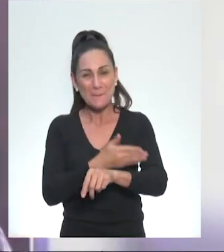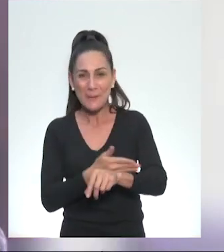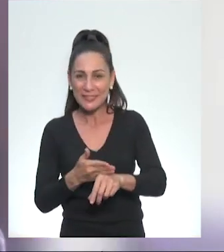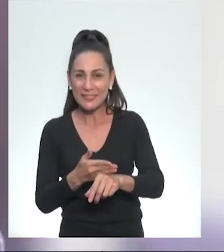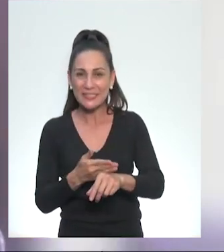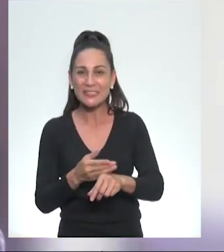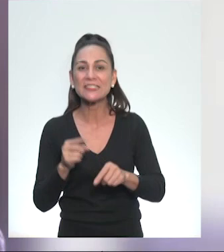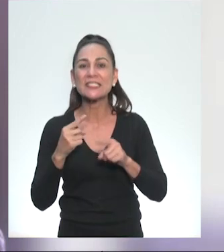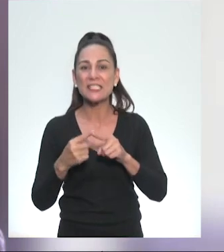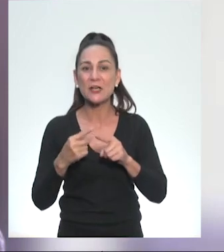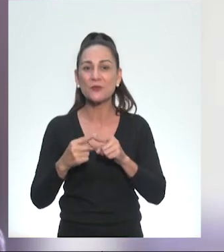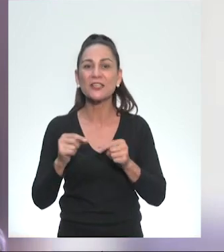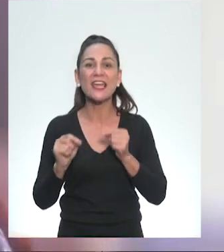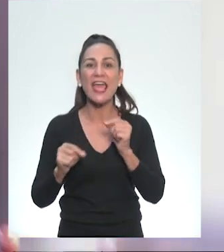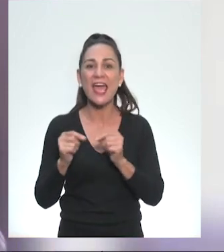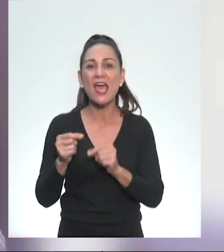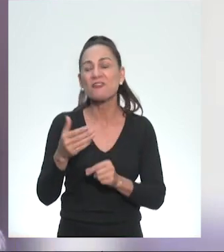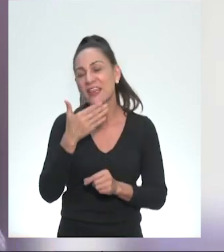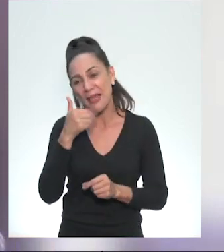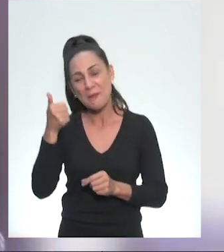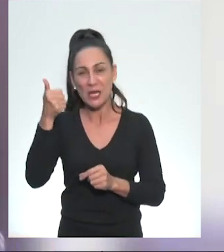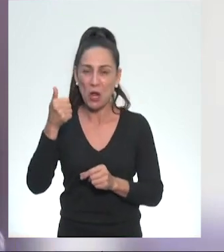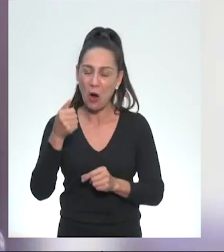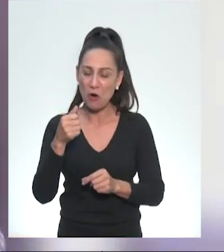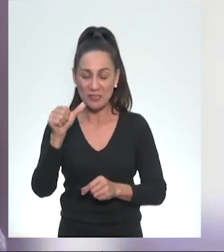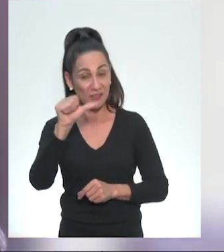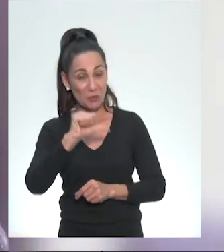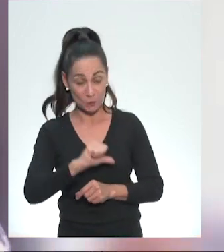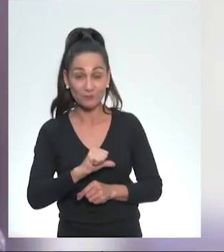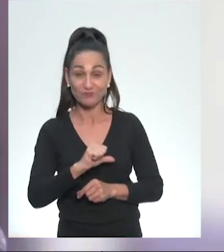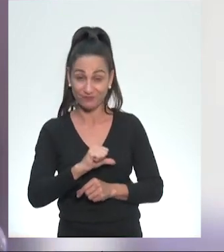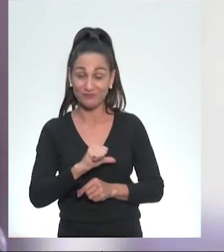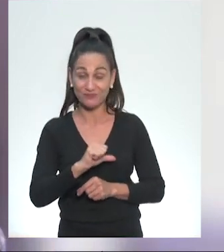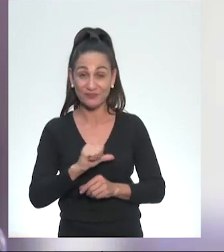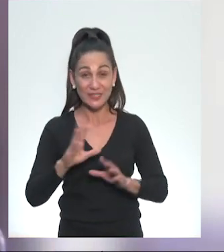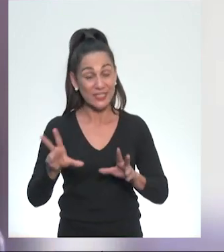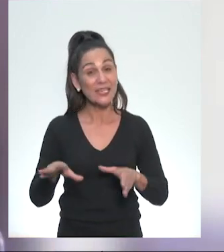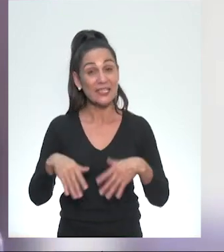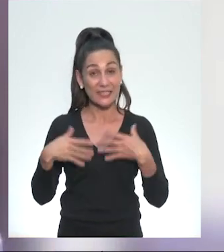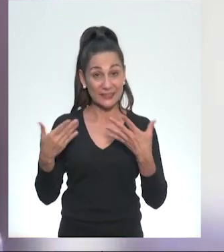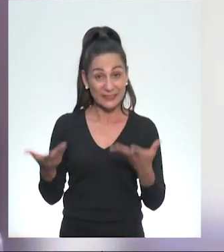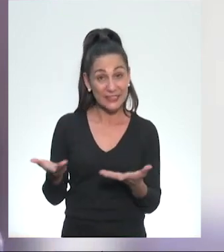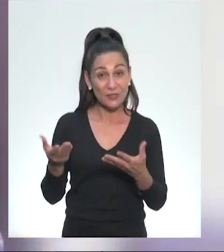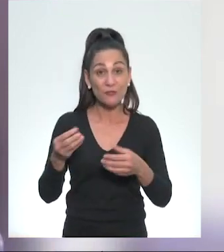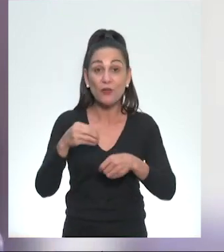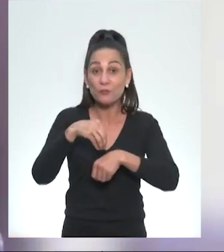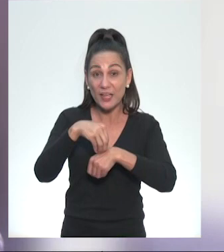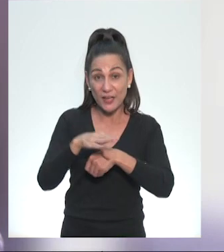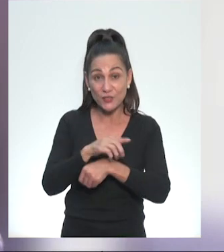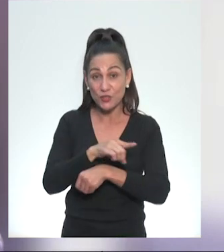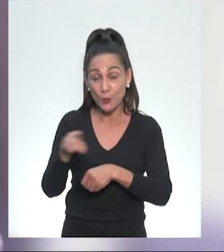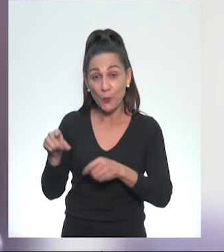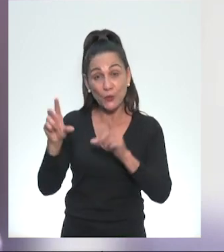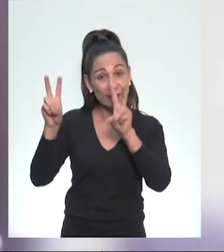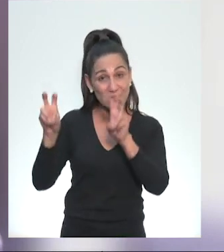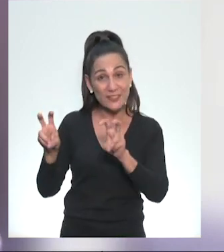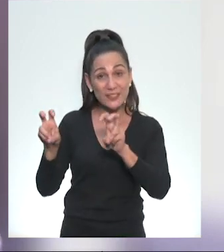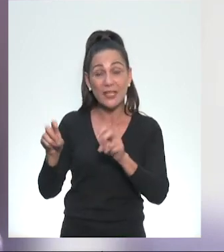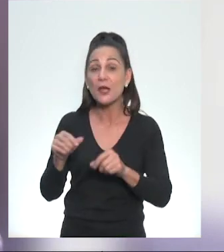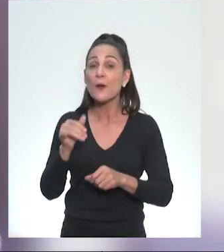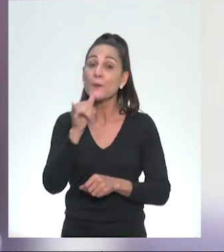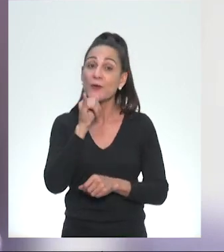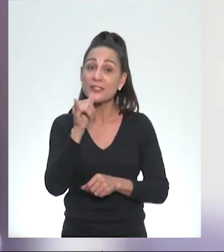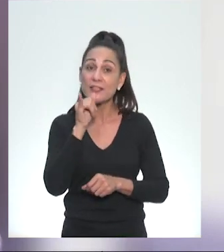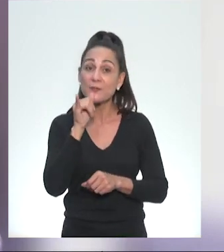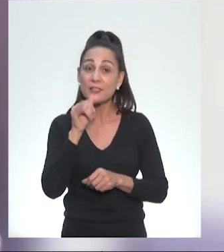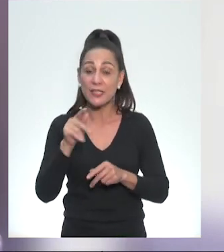pouco pelo eurocentrismo, né, o que é melhor, o que é pior. Então, vamos falar um pouquinho deles, né? Como, por exemplo, a gente